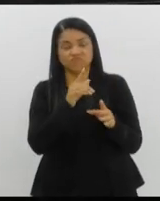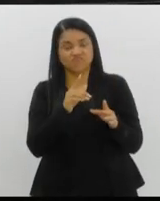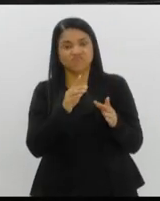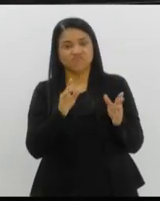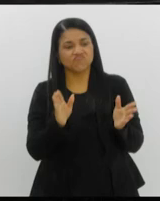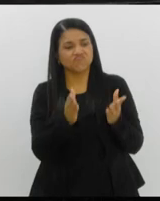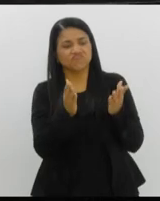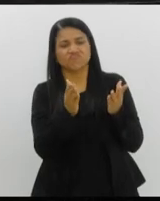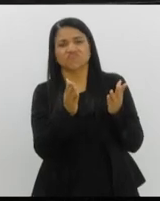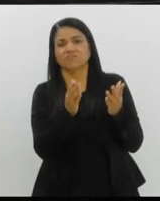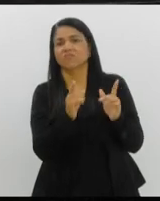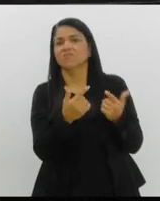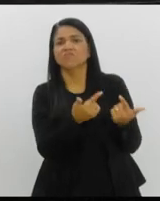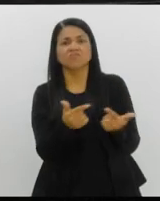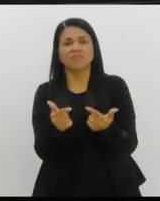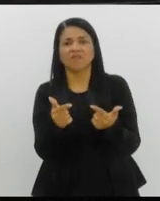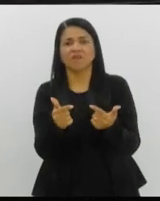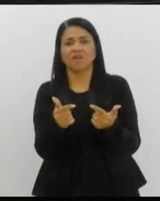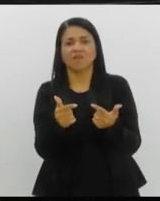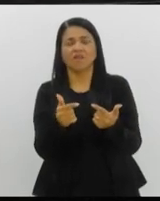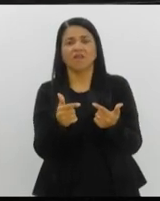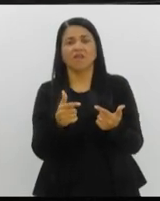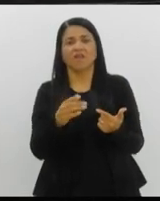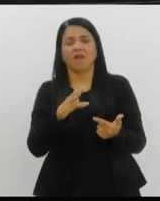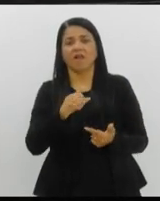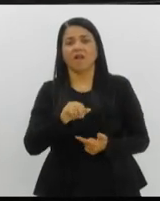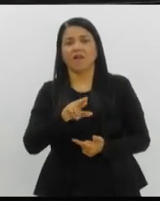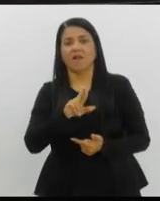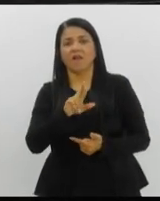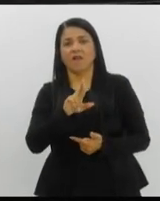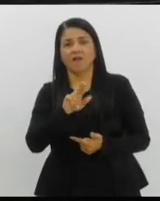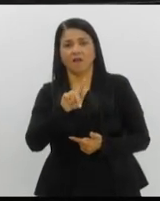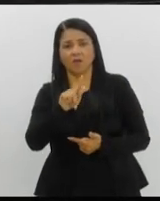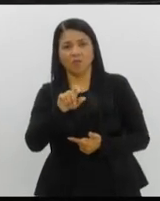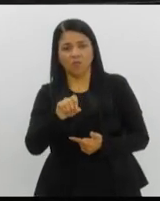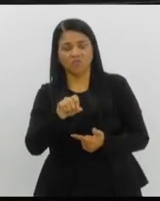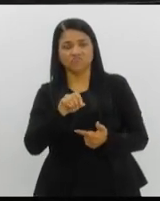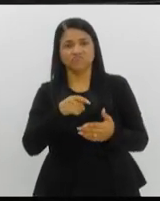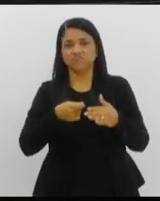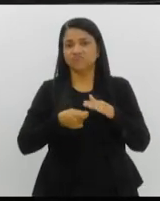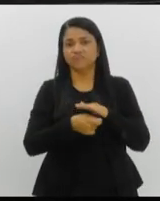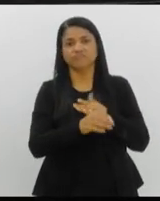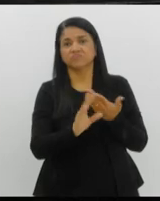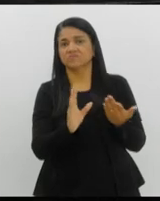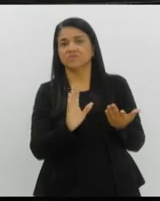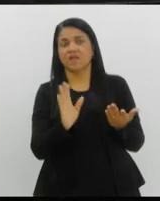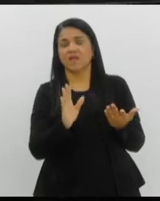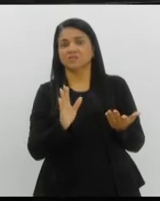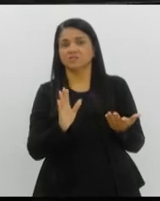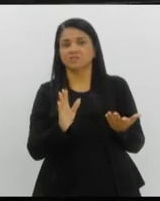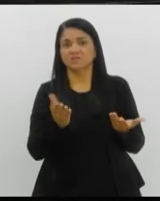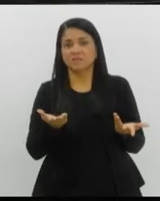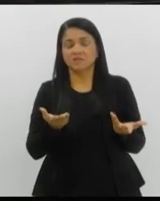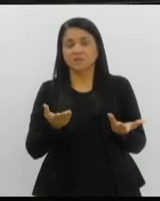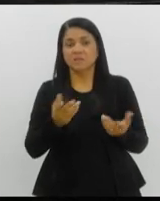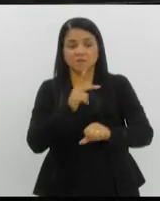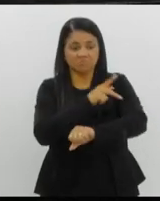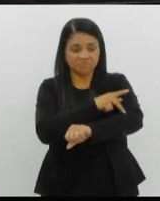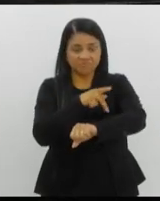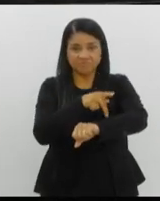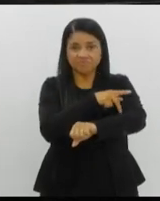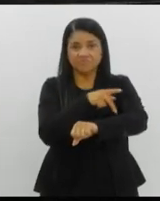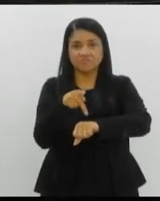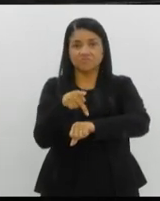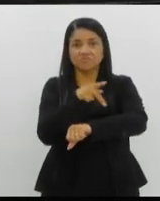desestimula esse tipo de carreira, você desinveste neles para que a gestão pedagógica seja feita por esse ente